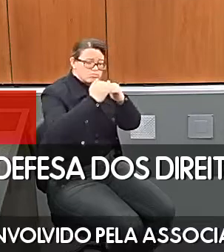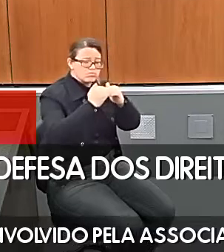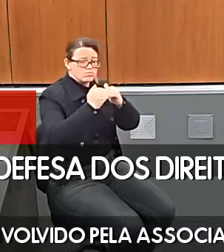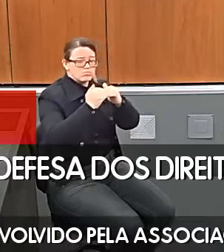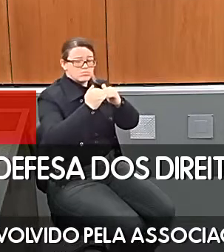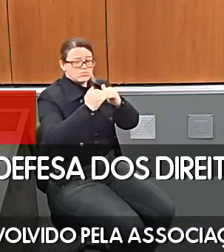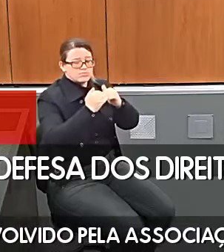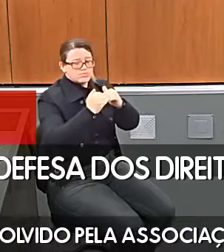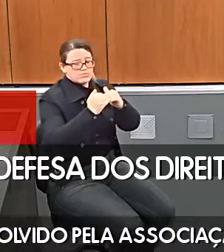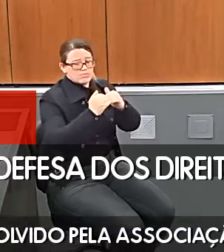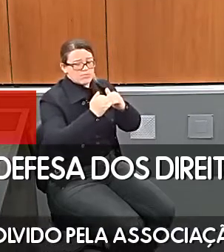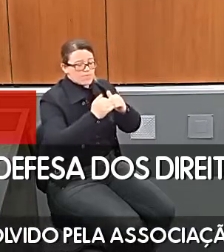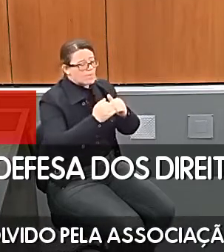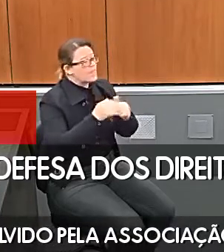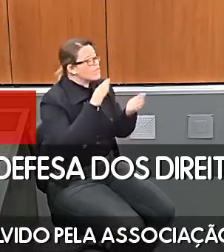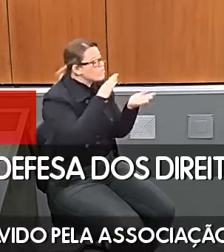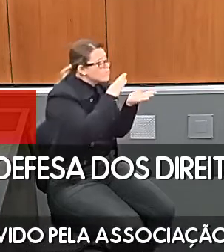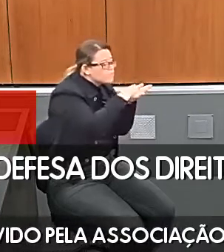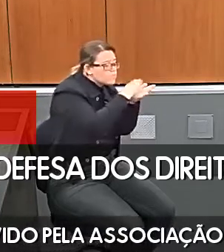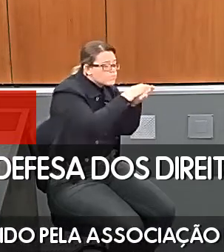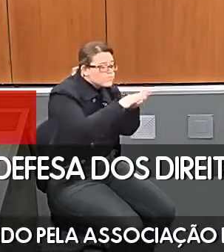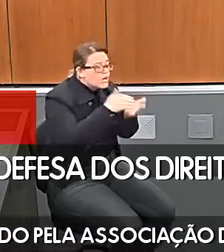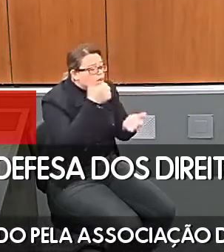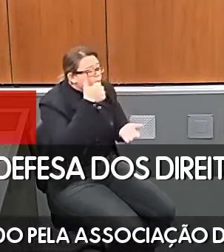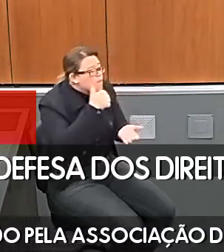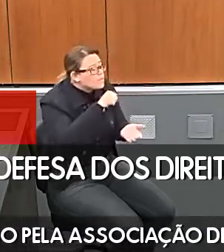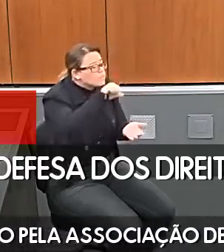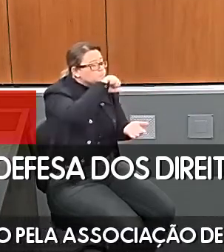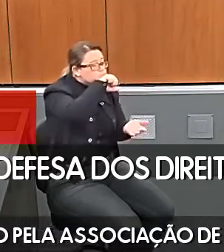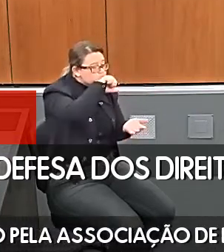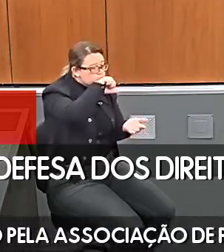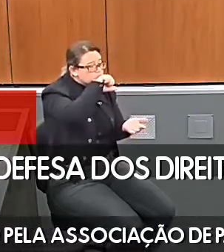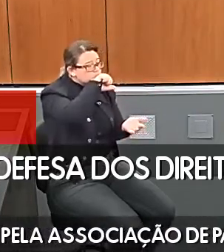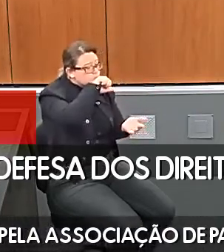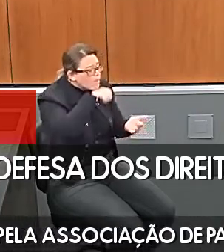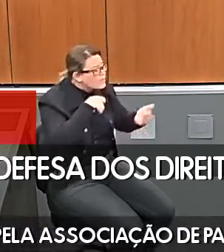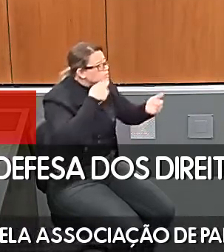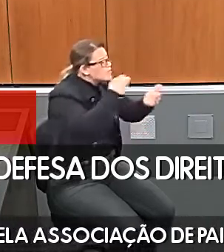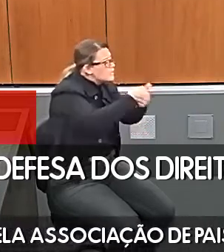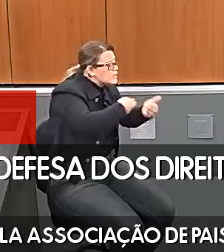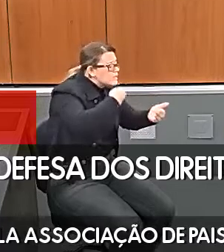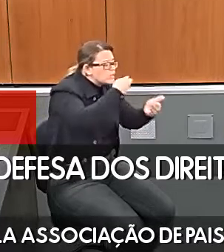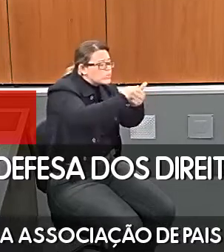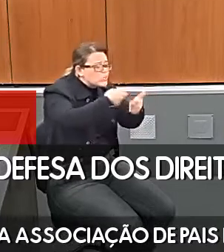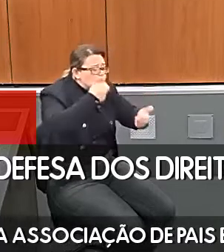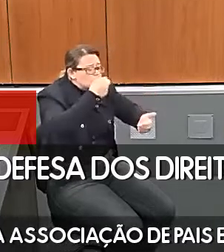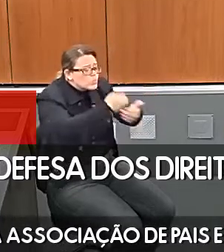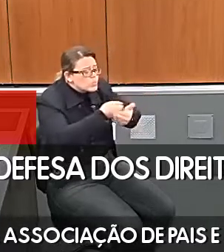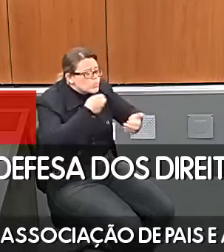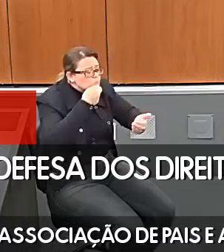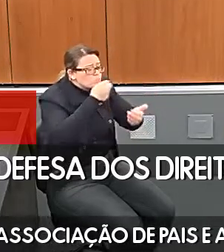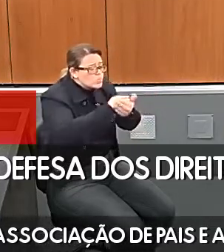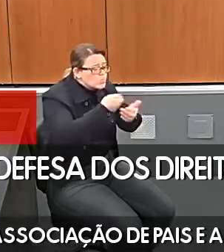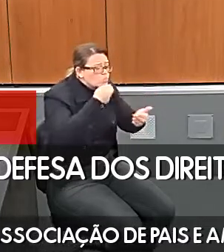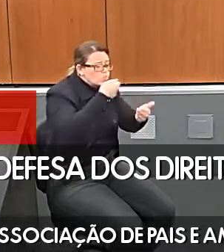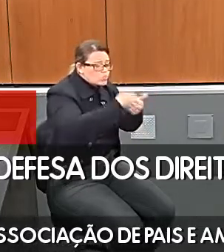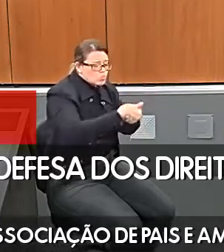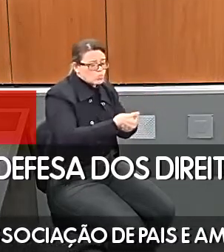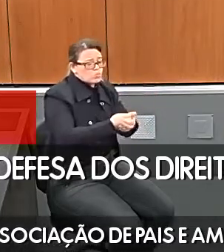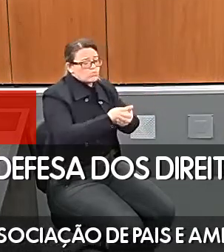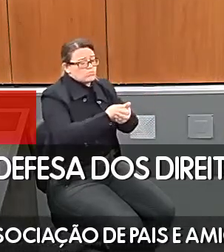aqui parabenizar as mães guerreiras, né, a Regina, a Ana, a Regina, que não está aqui hoje,